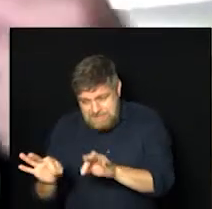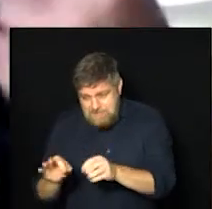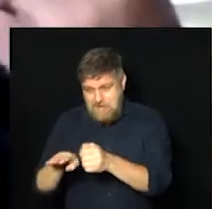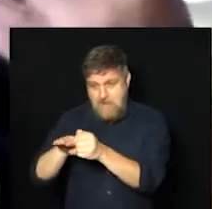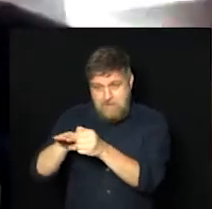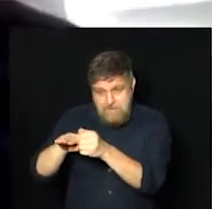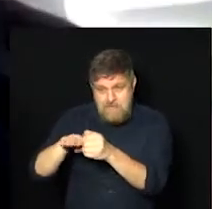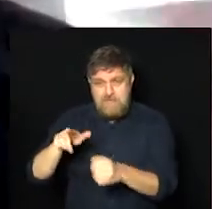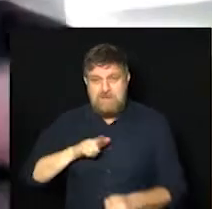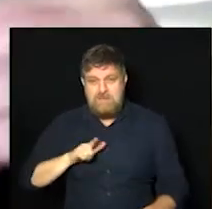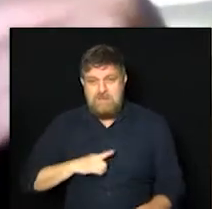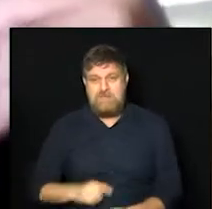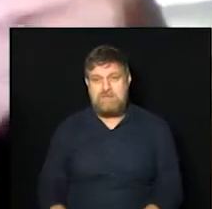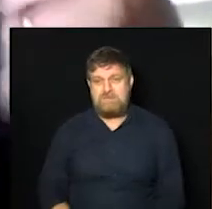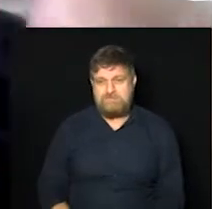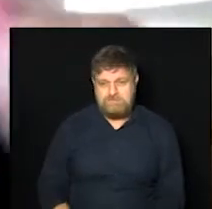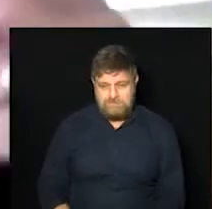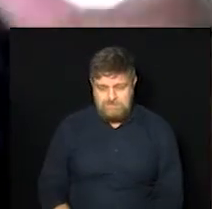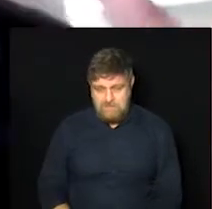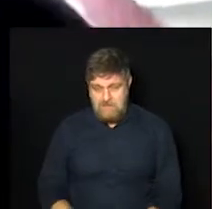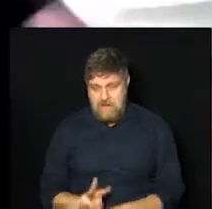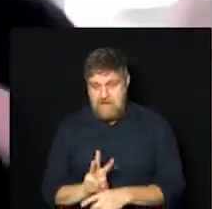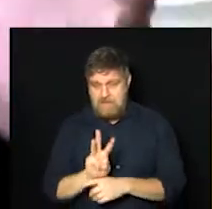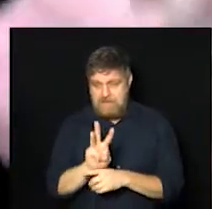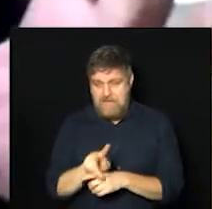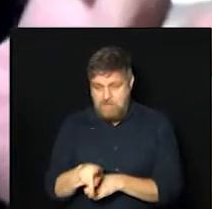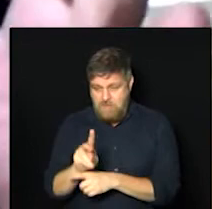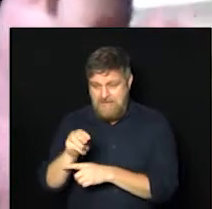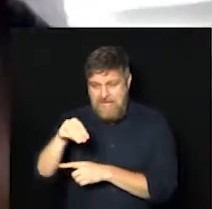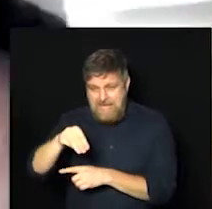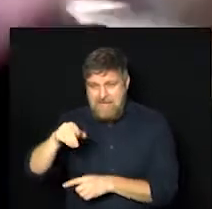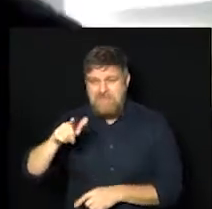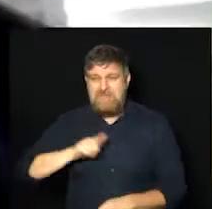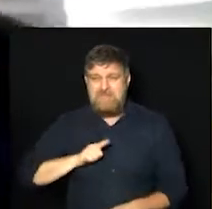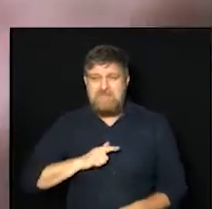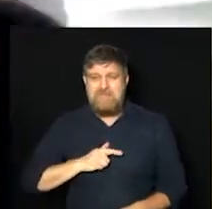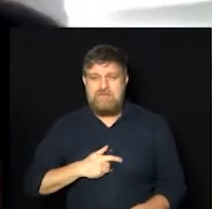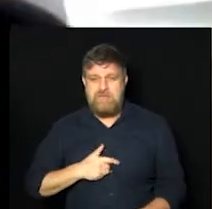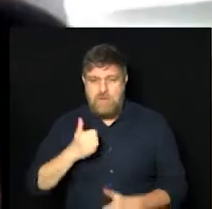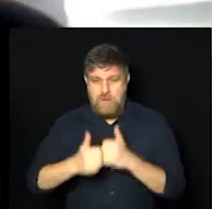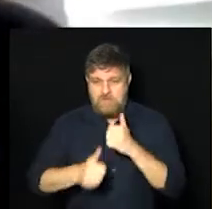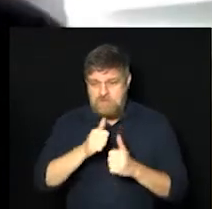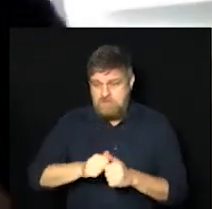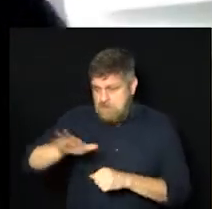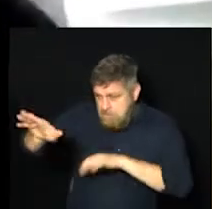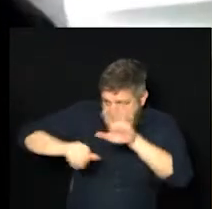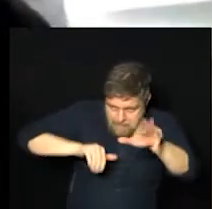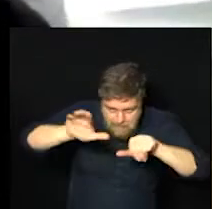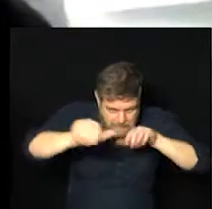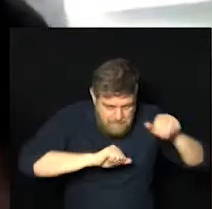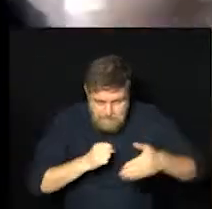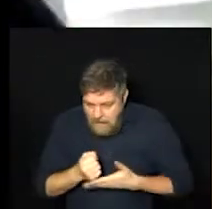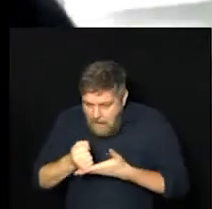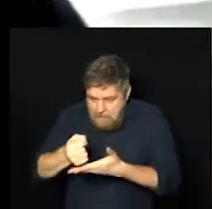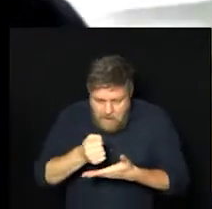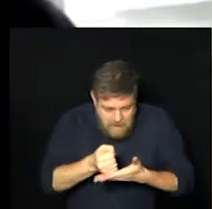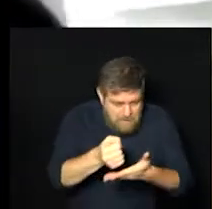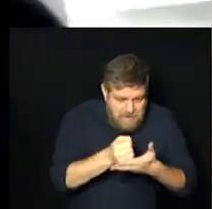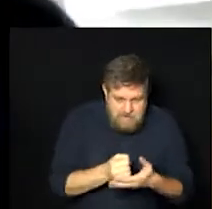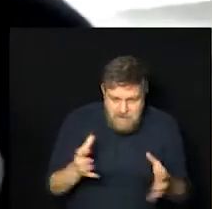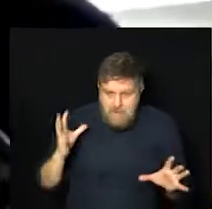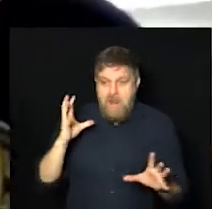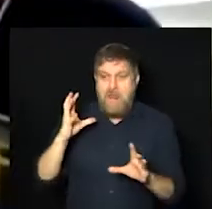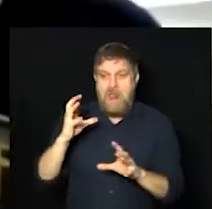Entendeu? Nós temos a WKM, que é outra construtora que ajuda. Porque o esporte amador é assim, você junta um monte para fazer um pouquinho e tocar. É